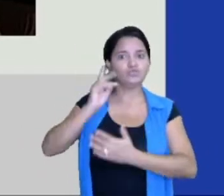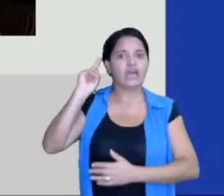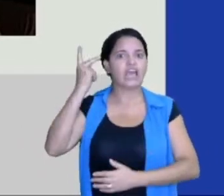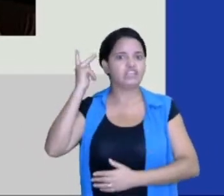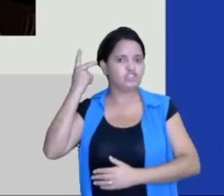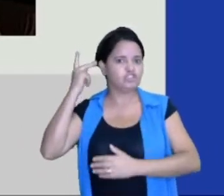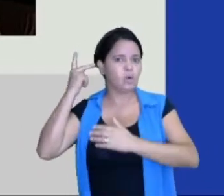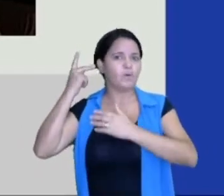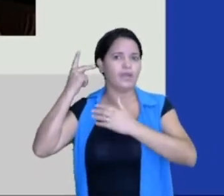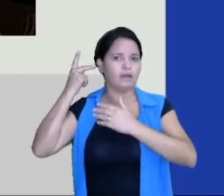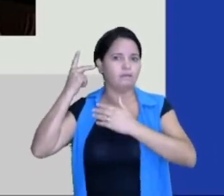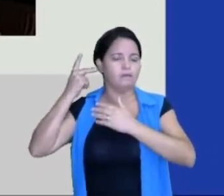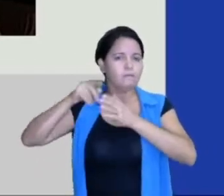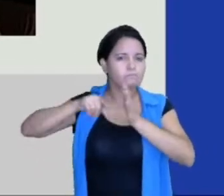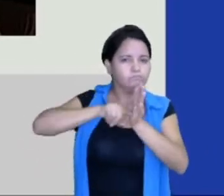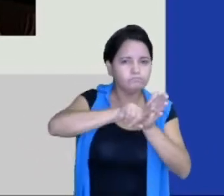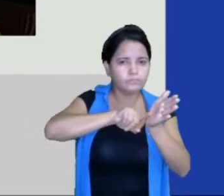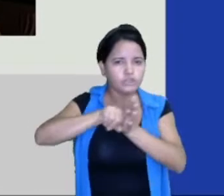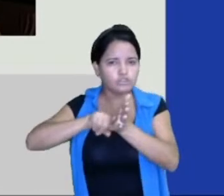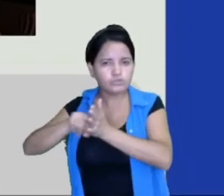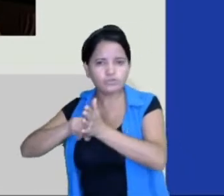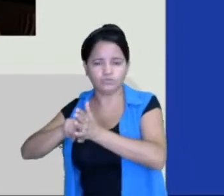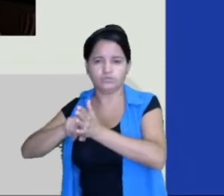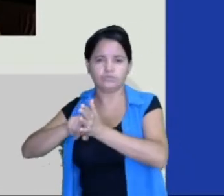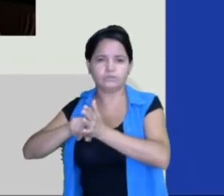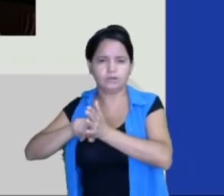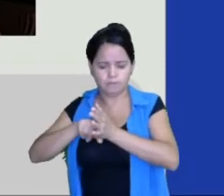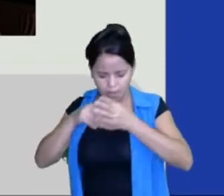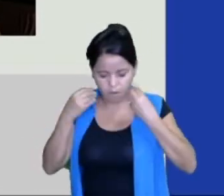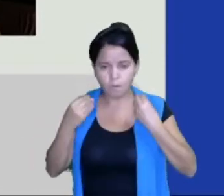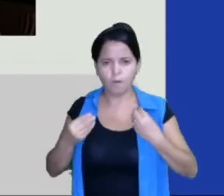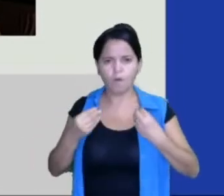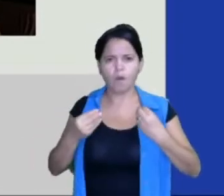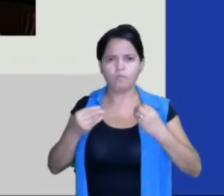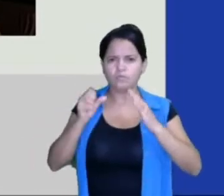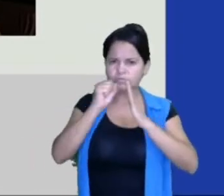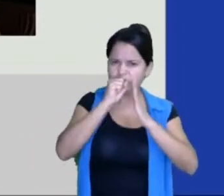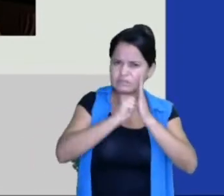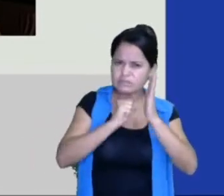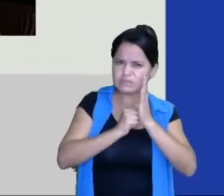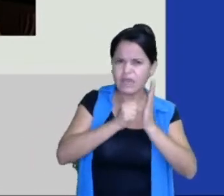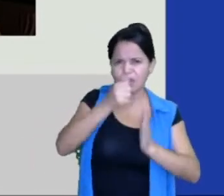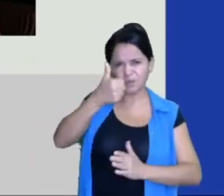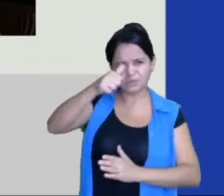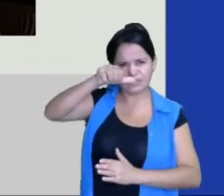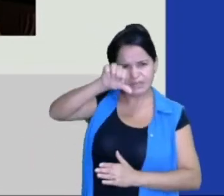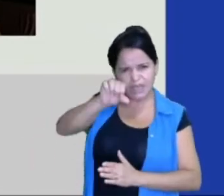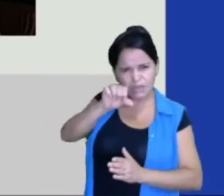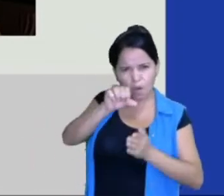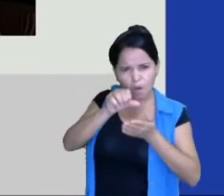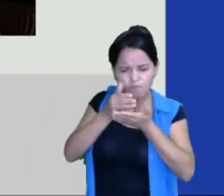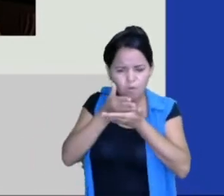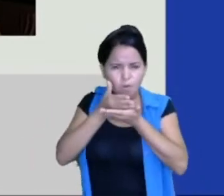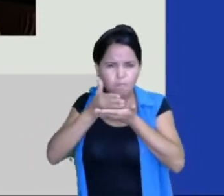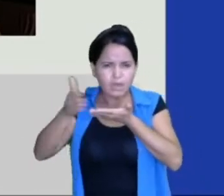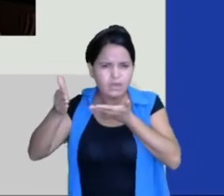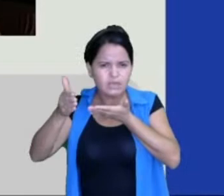O feudalismo. Então, em pleno século XIX, início, né, já do século